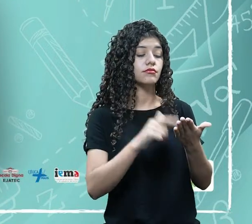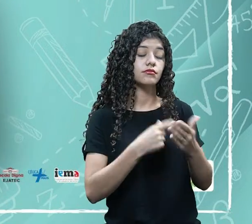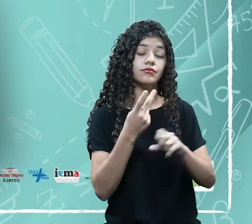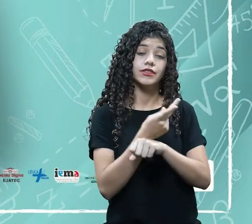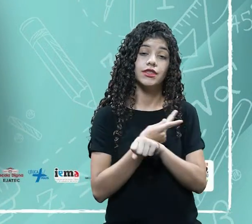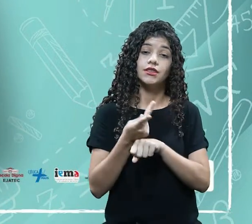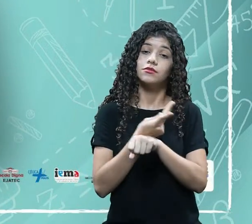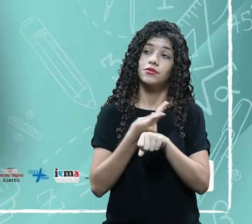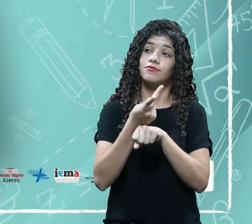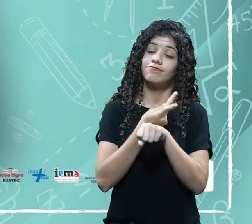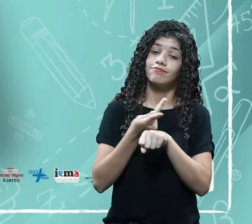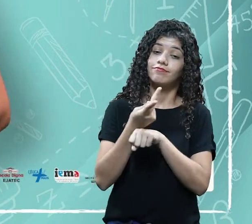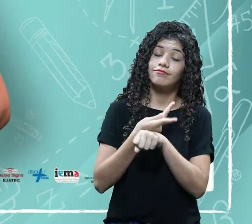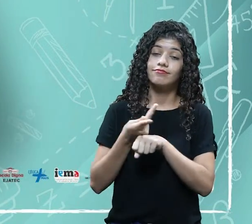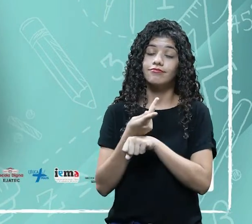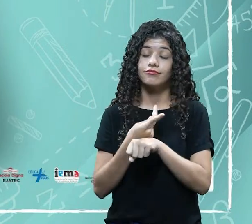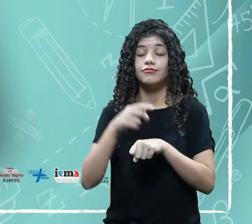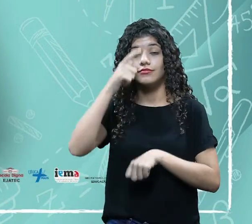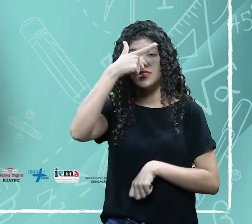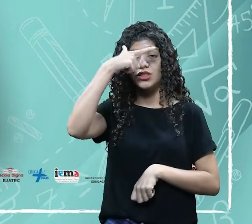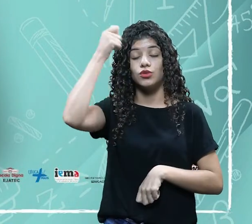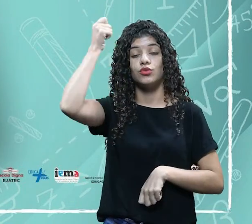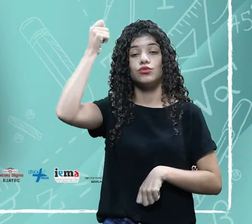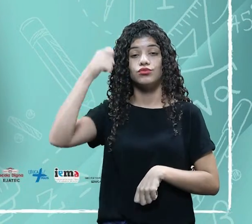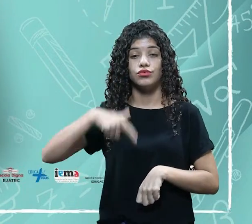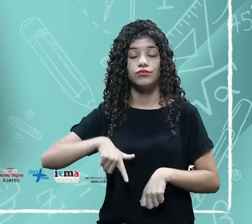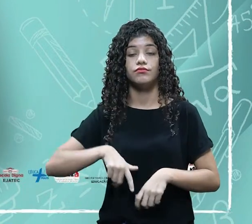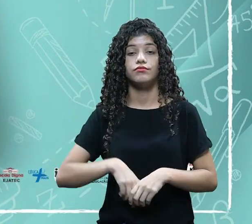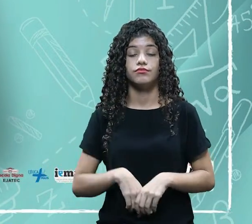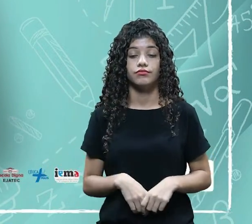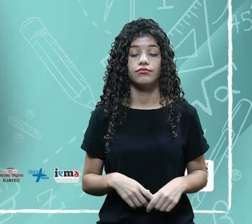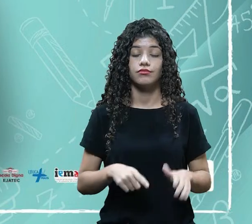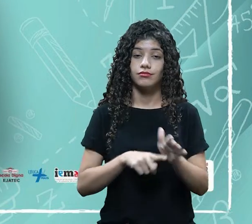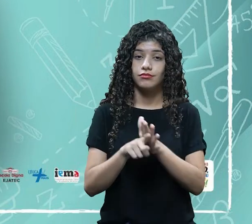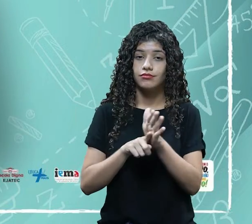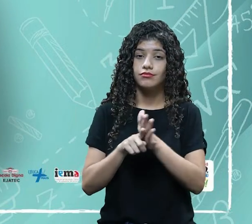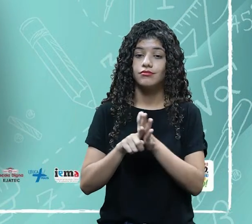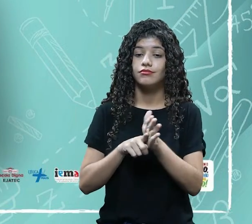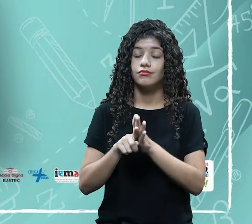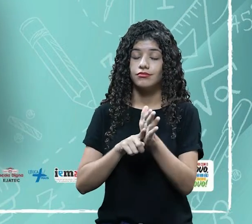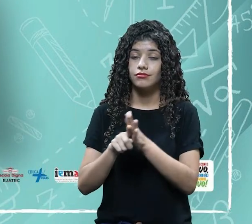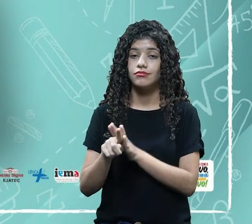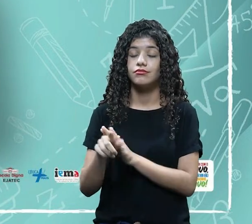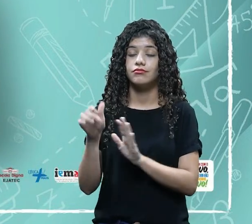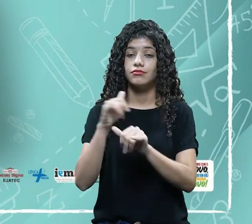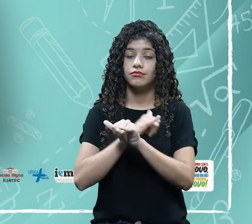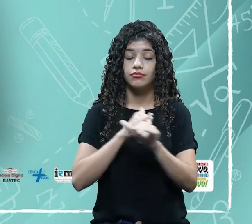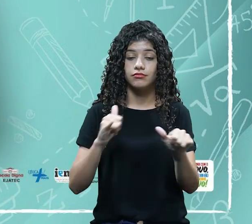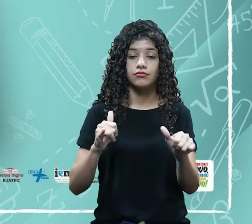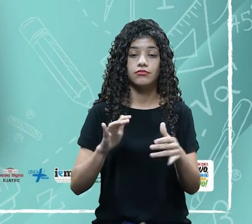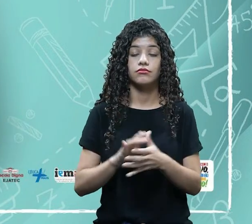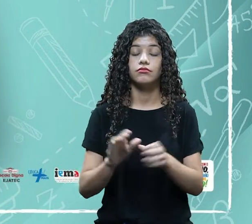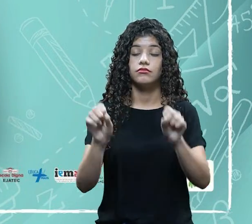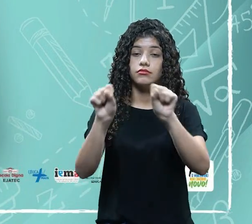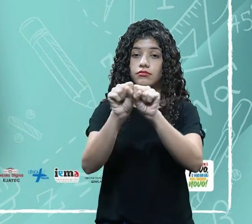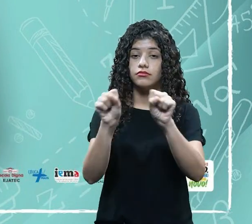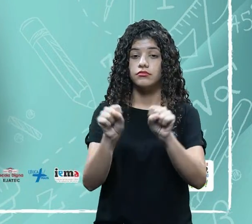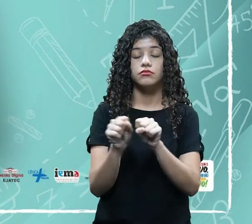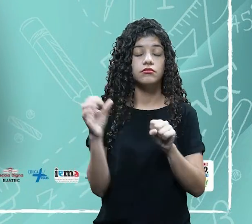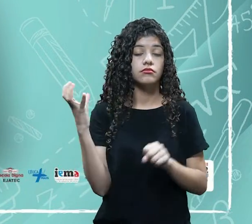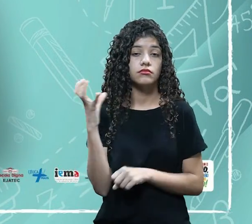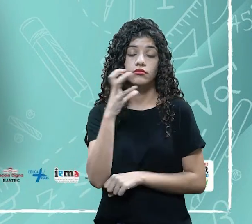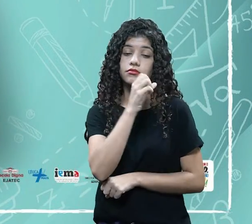que folhear, eu teria que, de fato, procurar aquela informação. E lá no